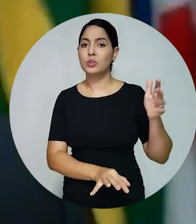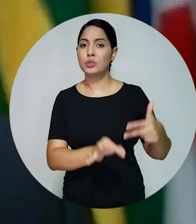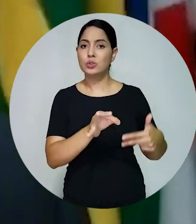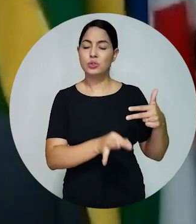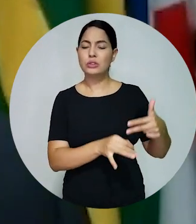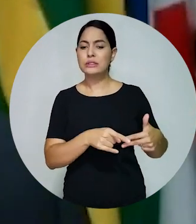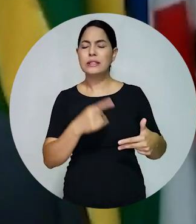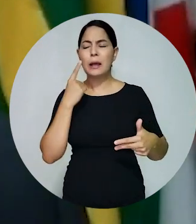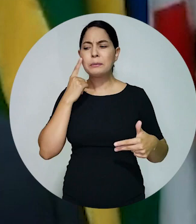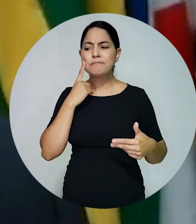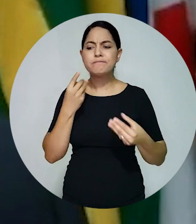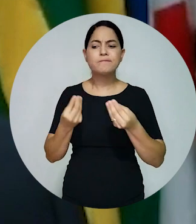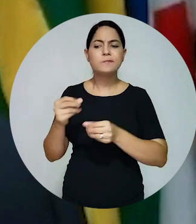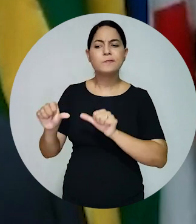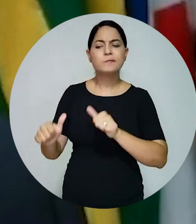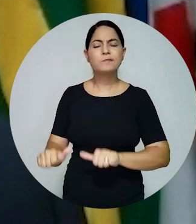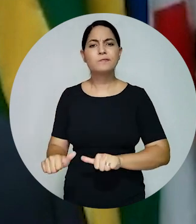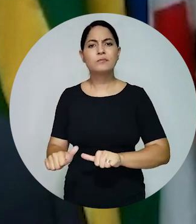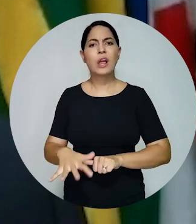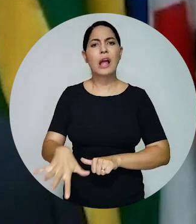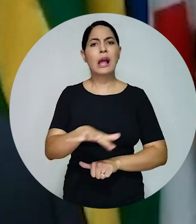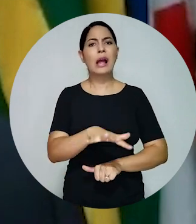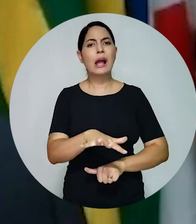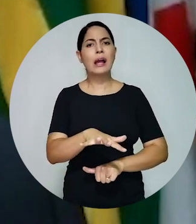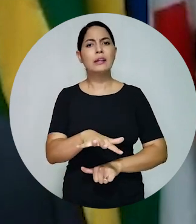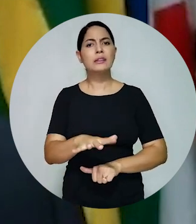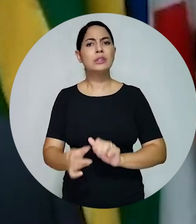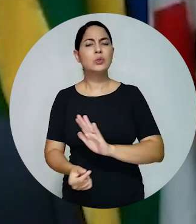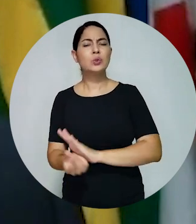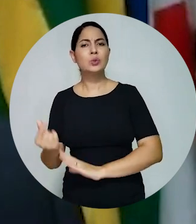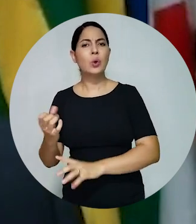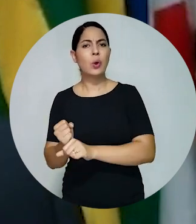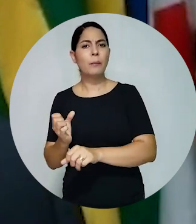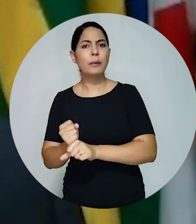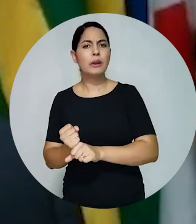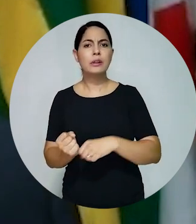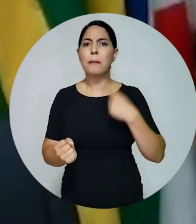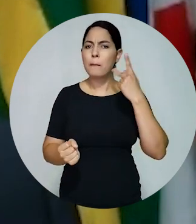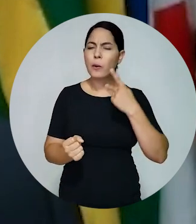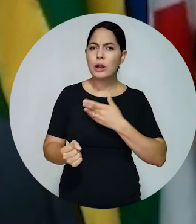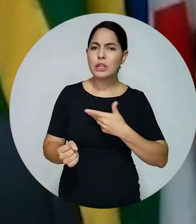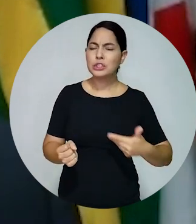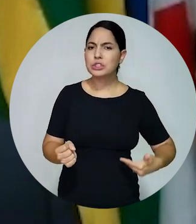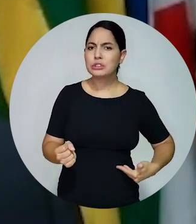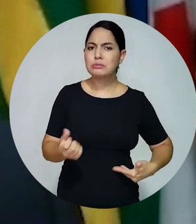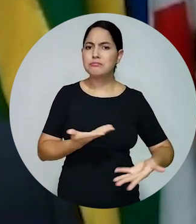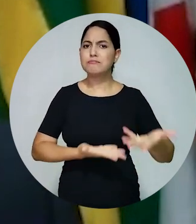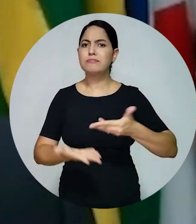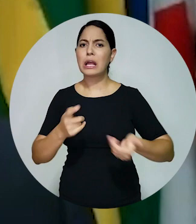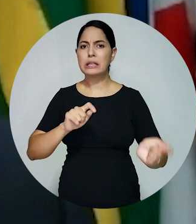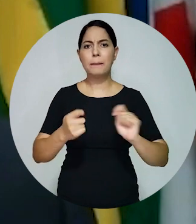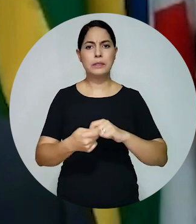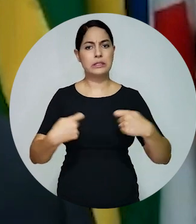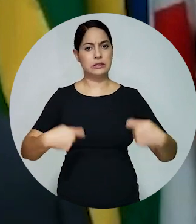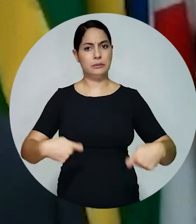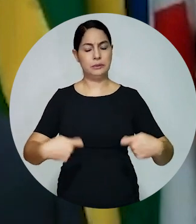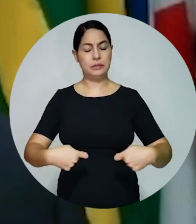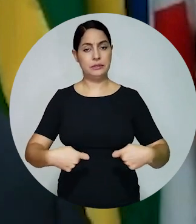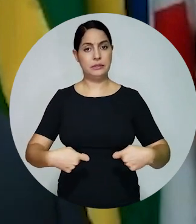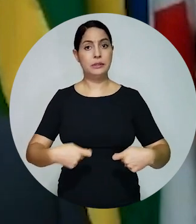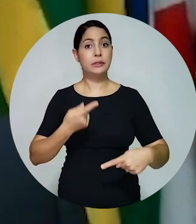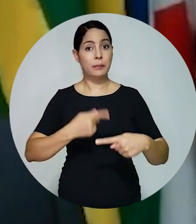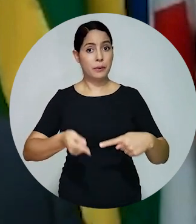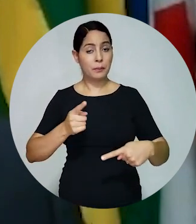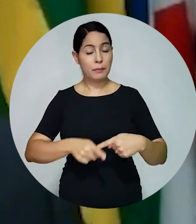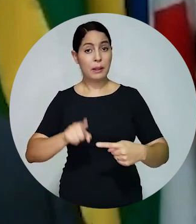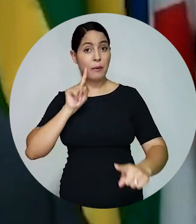raiz desse problema, o judiciário influenciar positivamente para que essas instâncias econômicas e políticas se adequem, né? Nós temos que atacar o